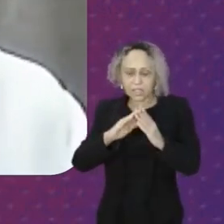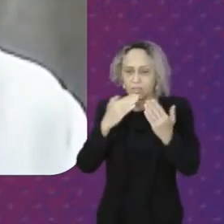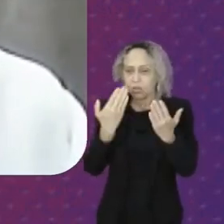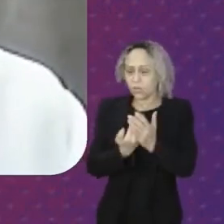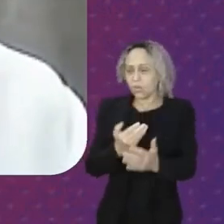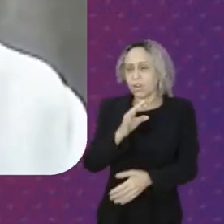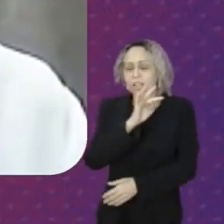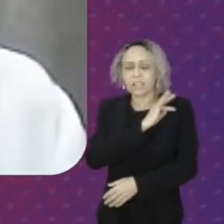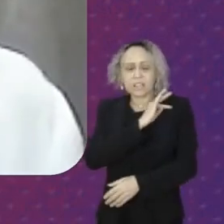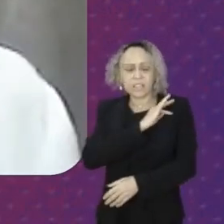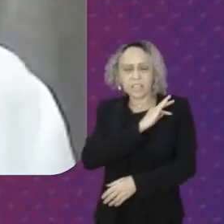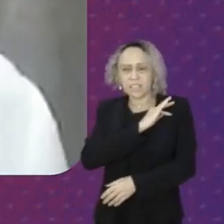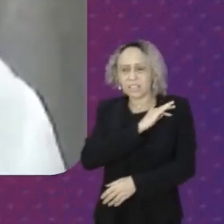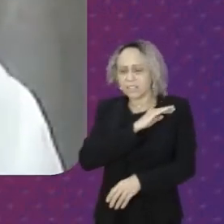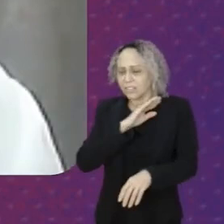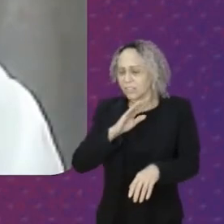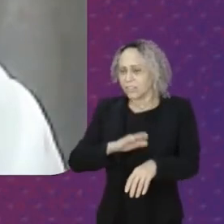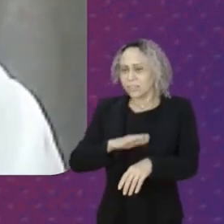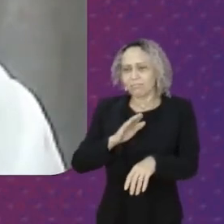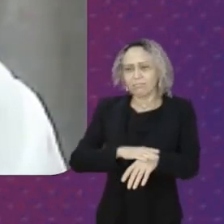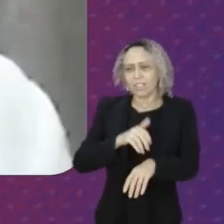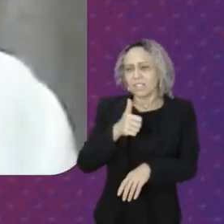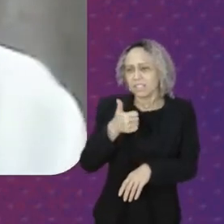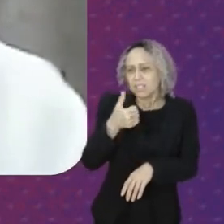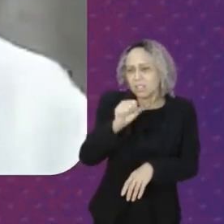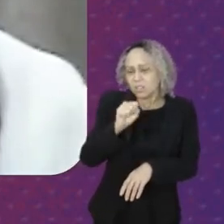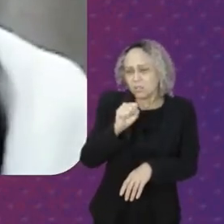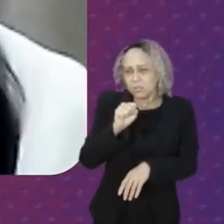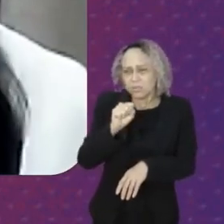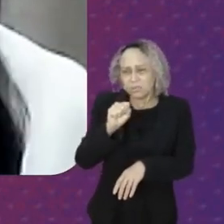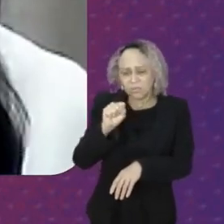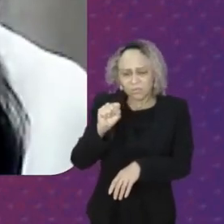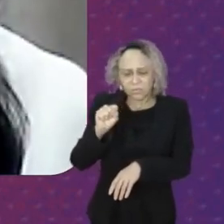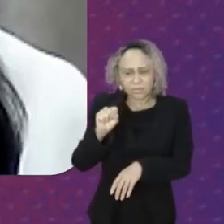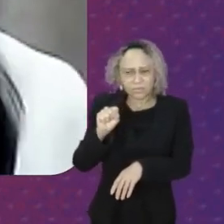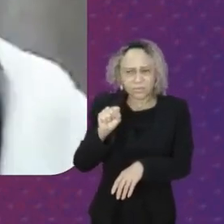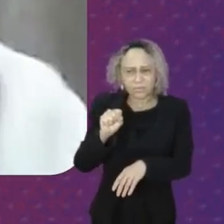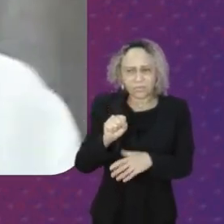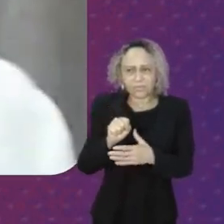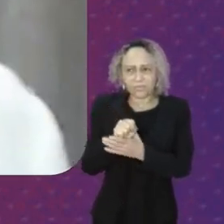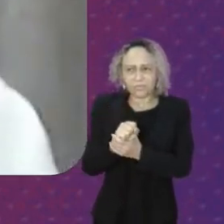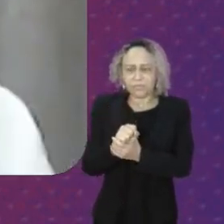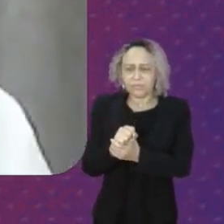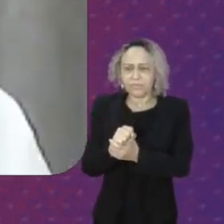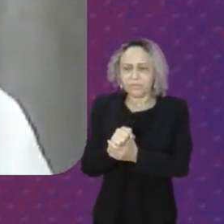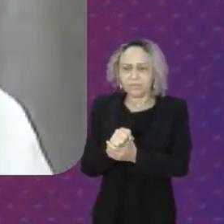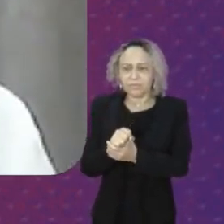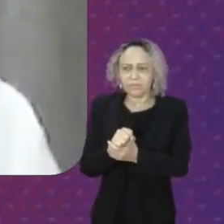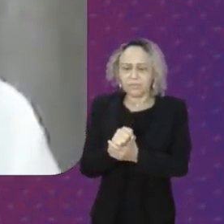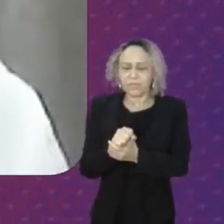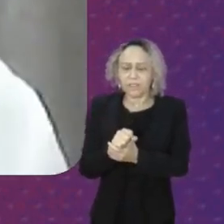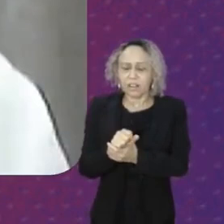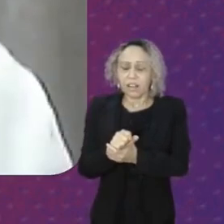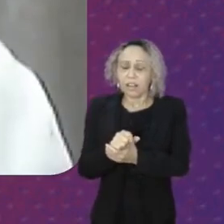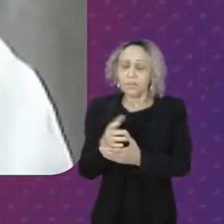Instituto Federal. Então, públicos, universidades públicas e institutos federais